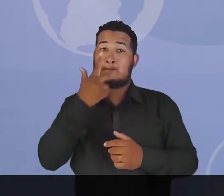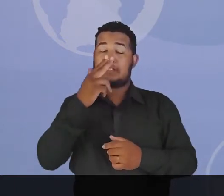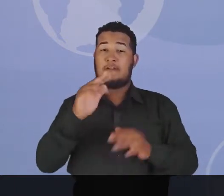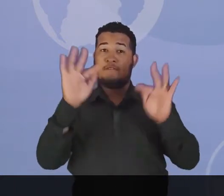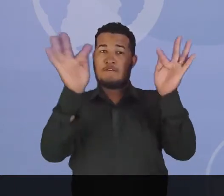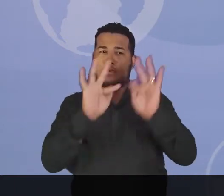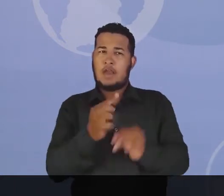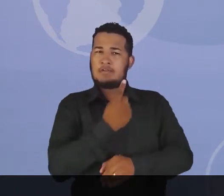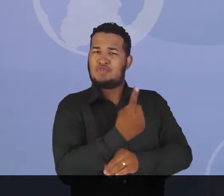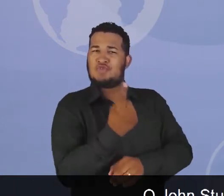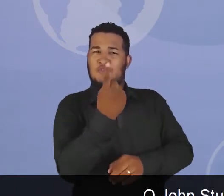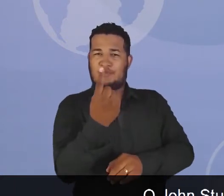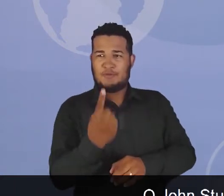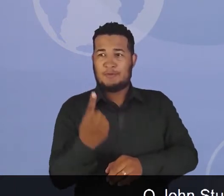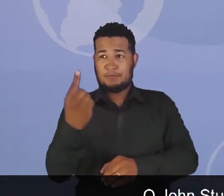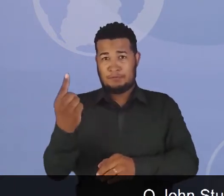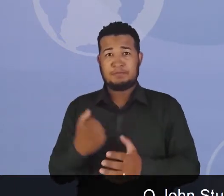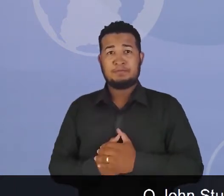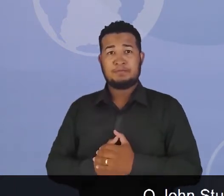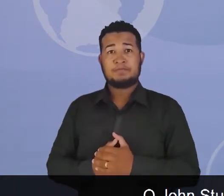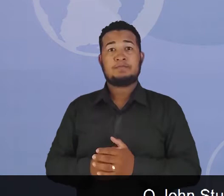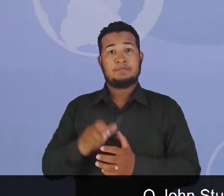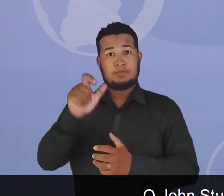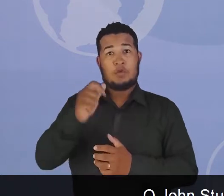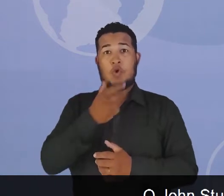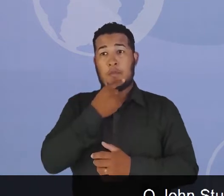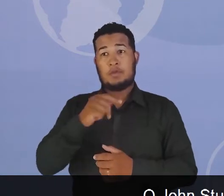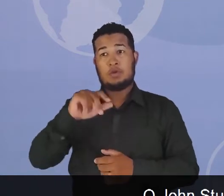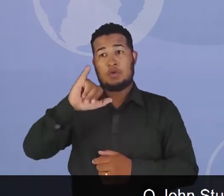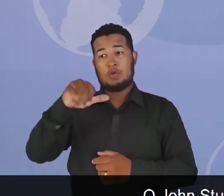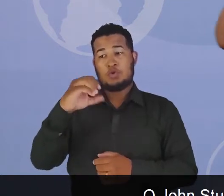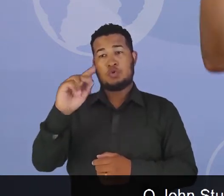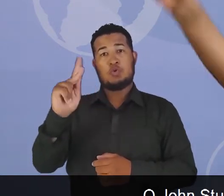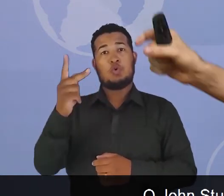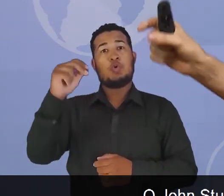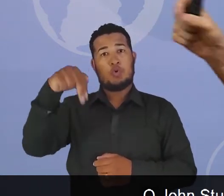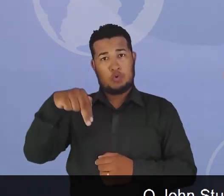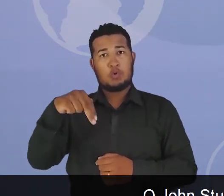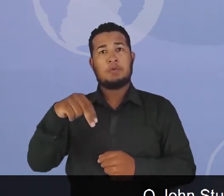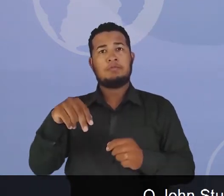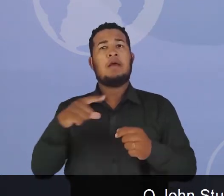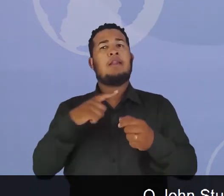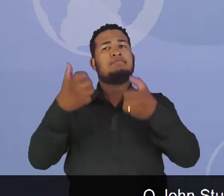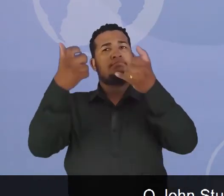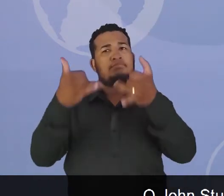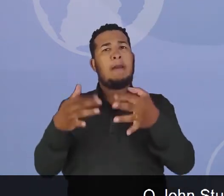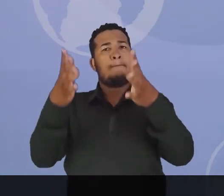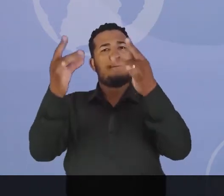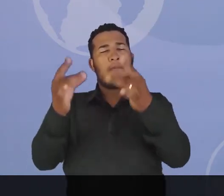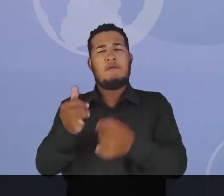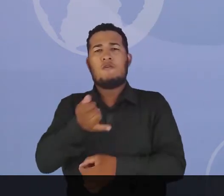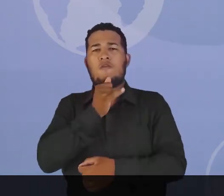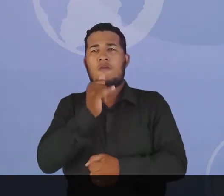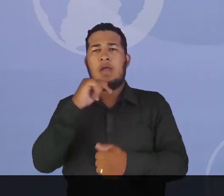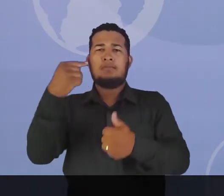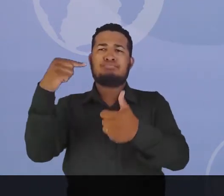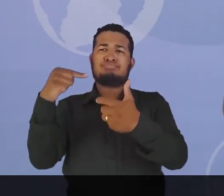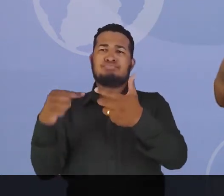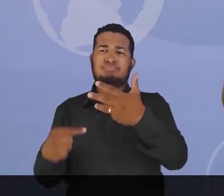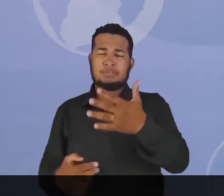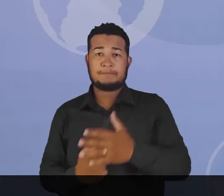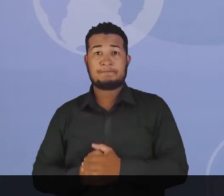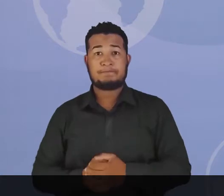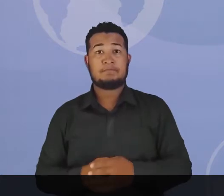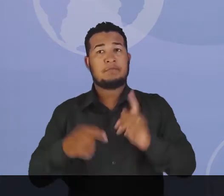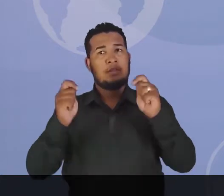para o utilitarismo. O John Stuart Mill e o Jeremy Bentham ilustram isso com vários exemplos. Eles podem perguntar